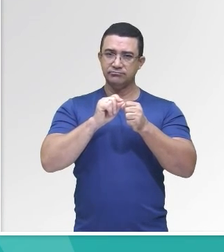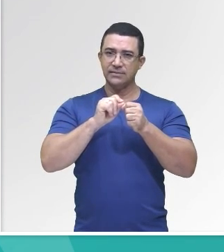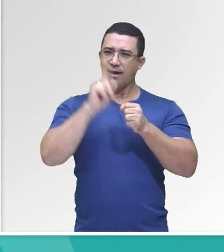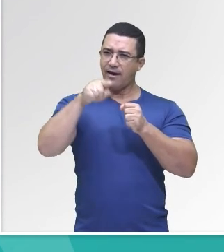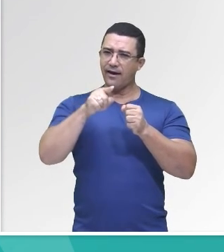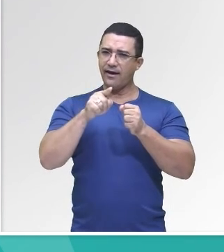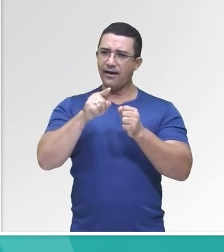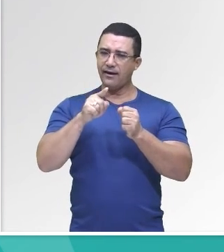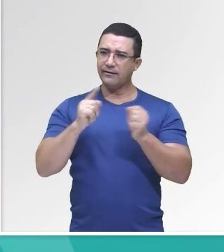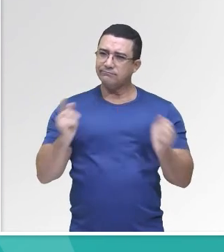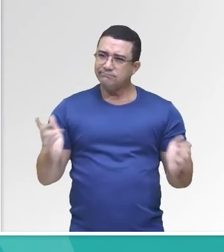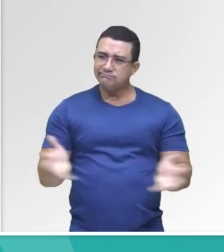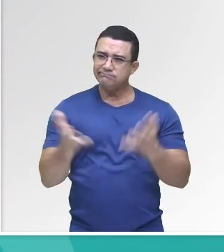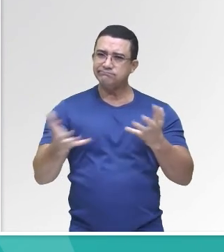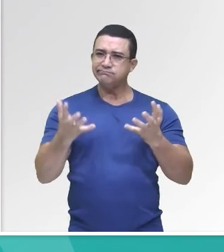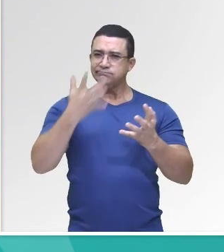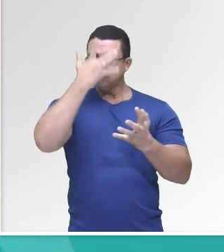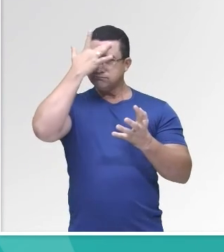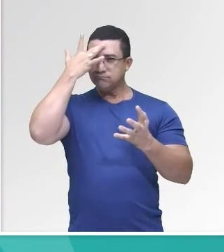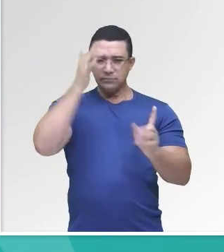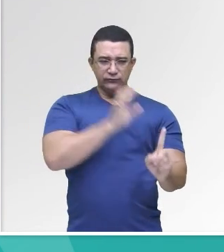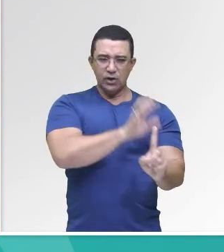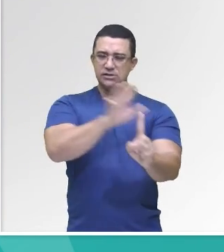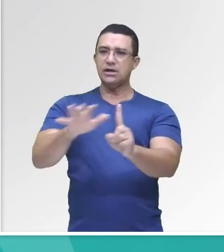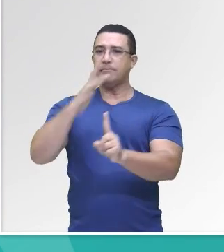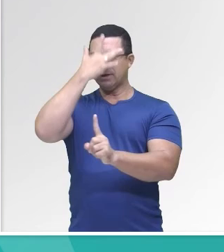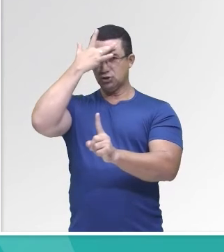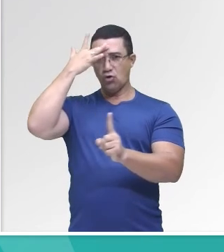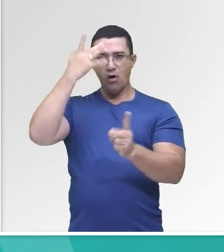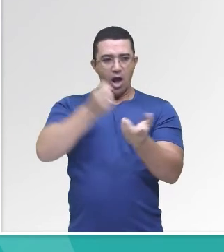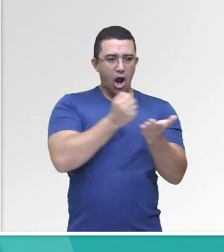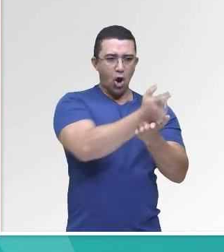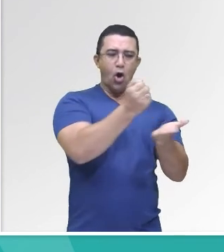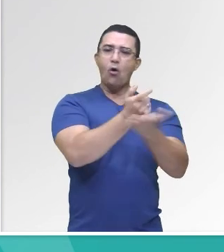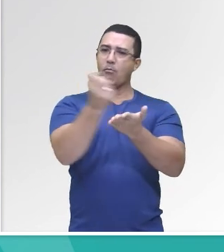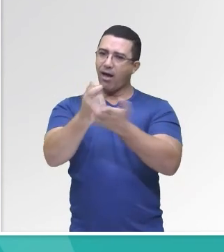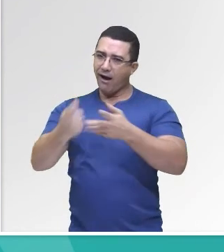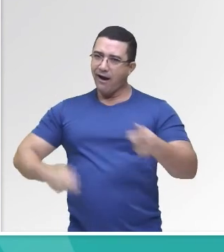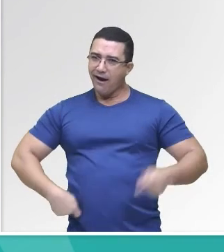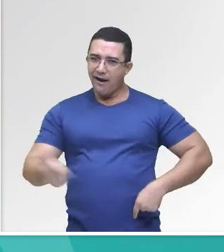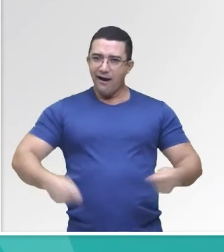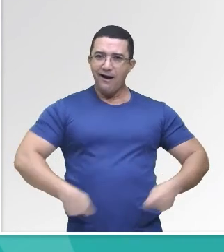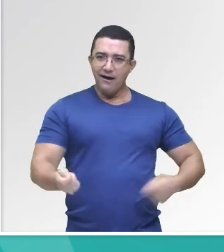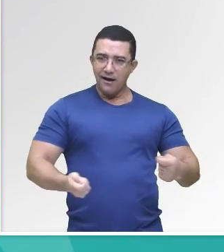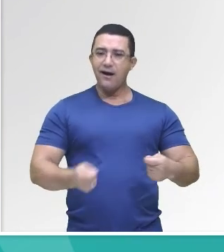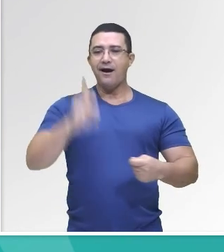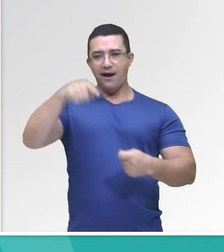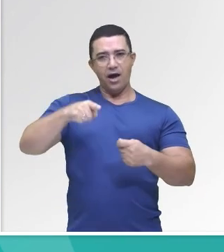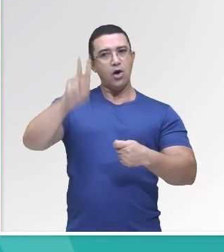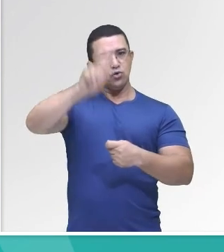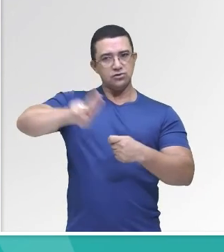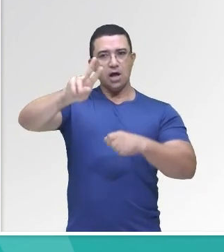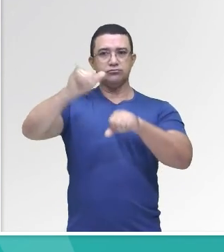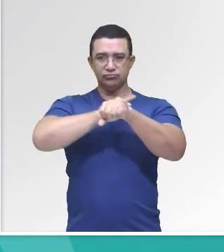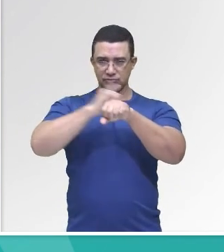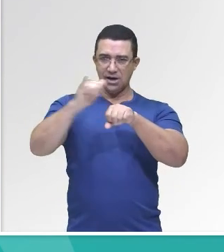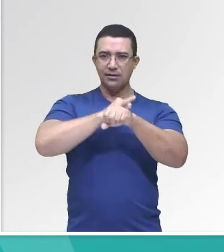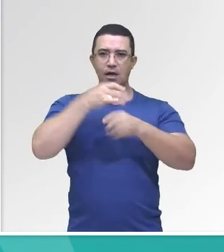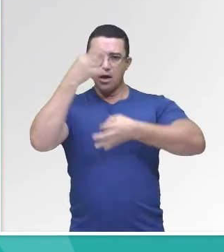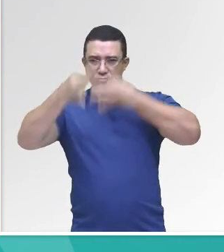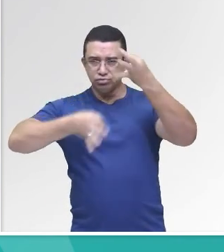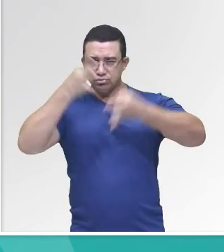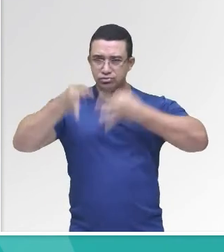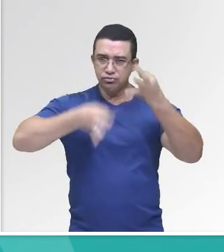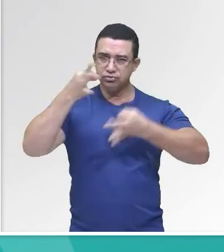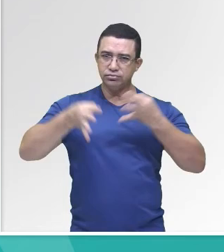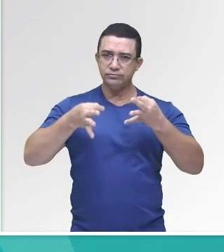convencer um potencial consumidor. Então, para convencer um potencial consumidor, ele utiliza argumentos, certo? Não é isso?